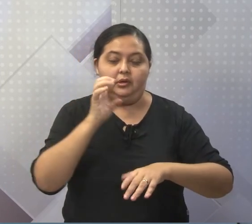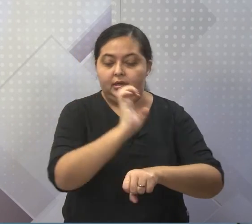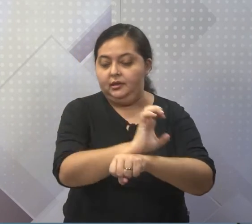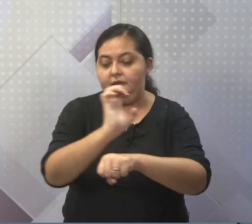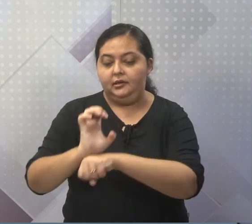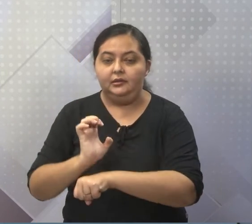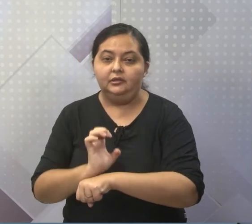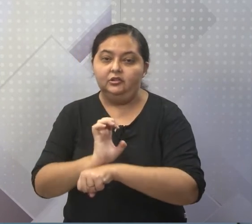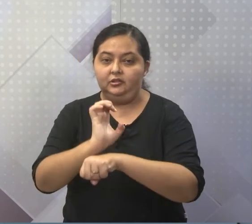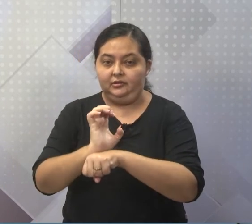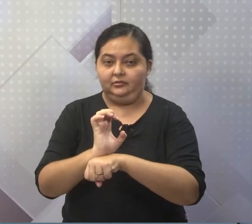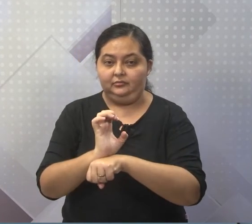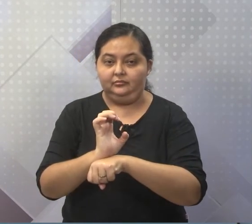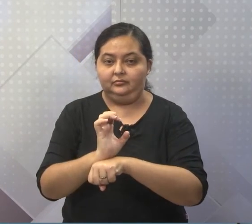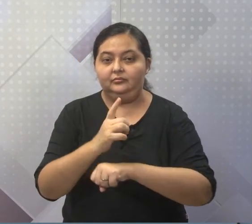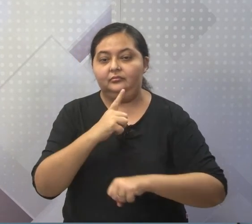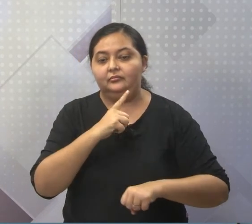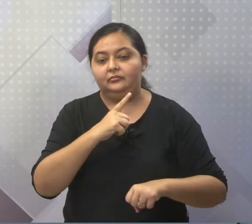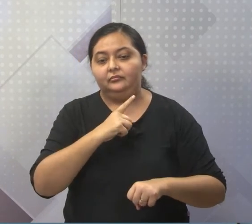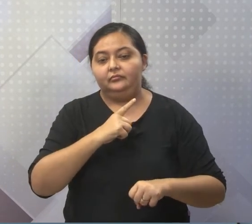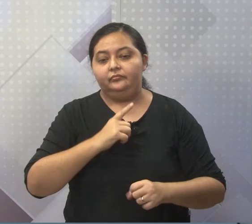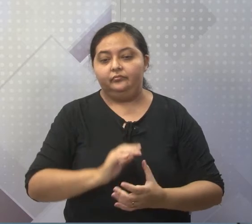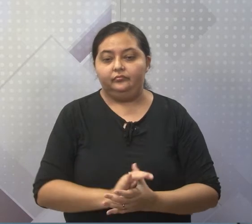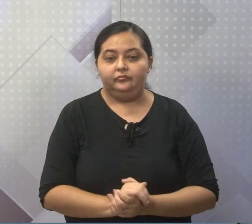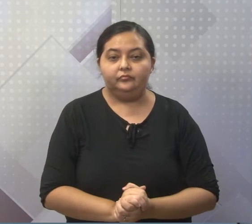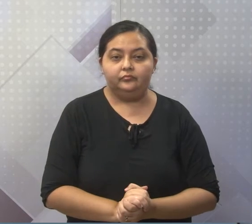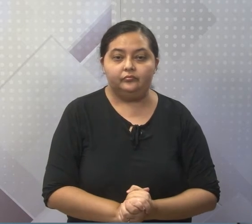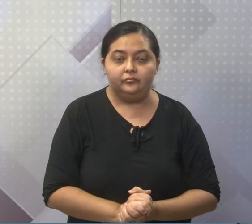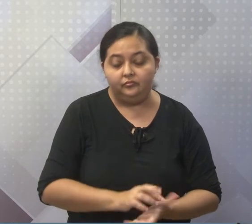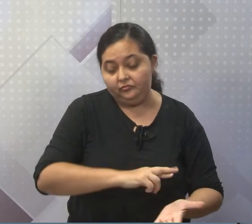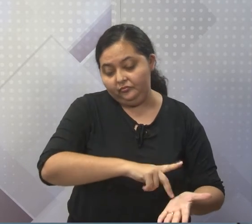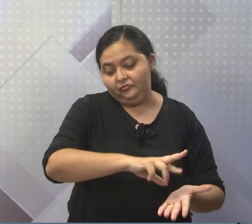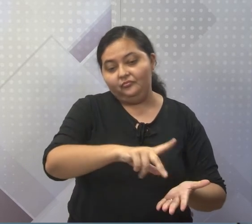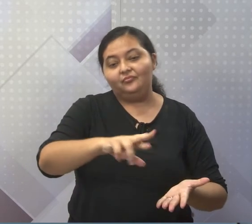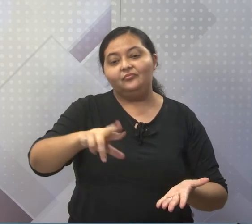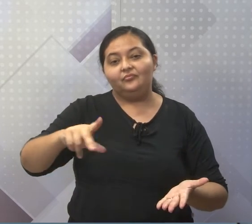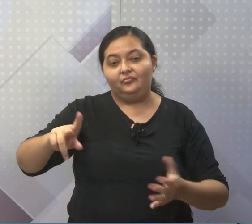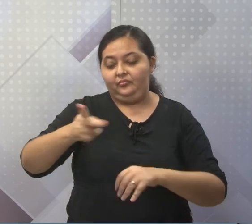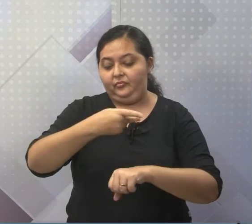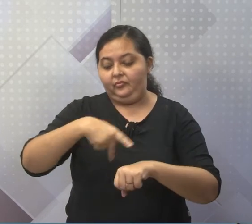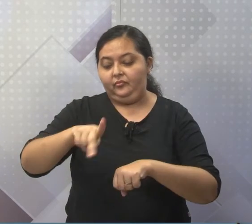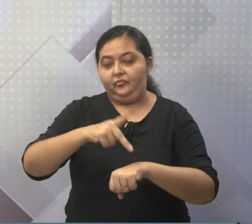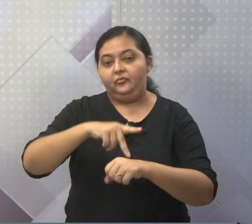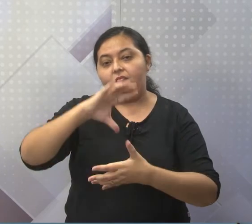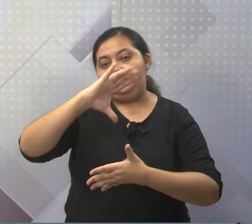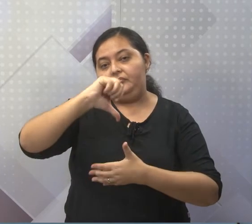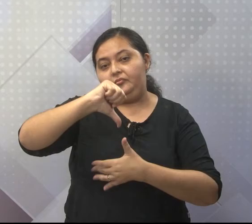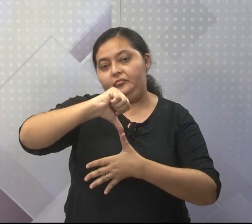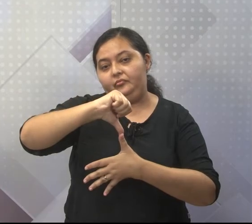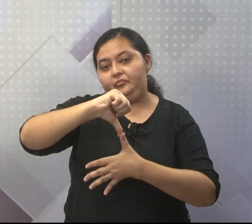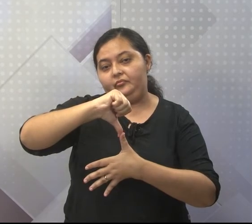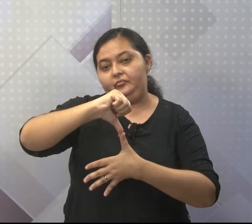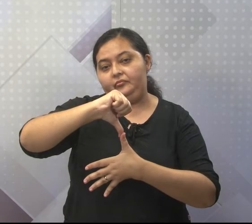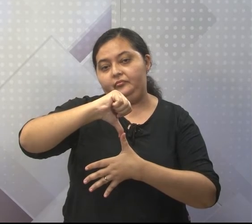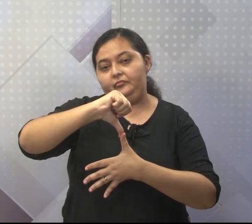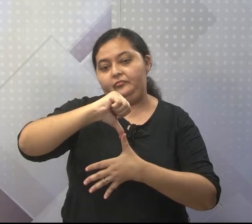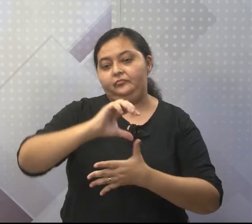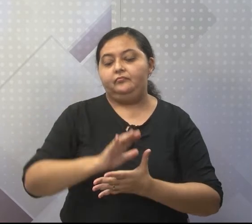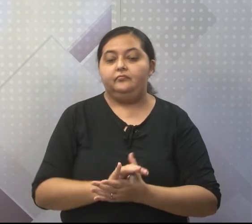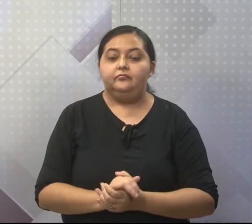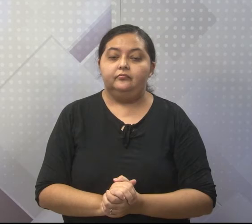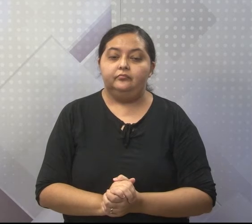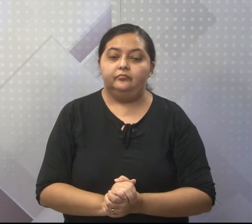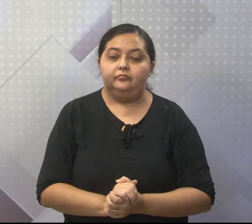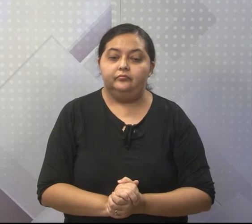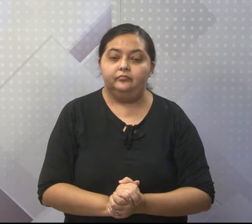tão Pra você ter ideia que tem uma diversidade muito grande entre os países da América do Sul tá